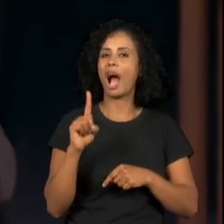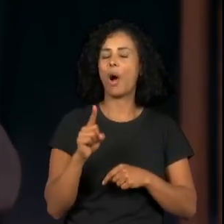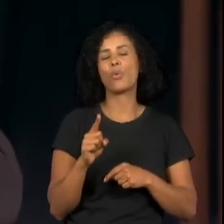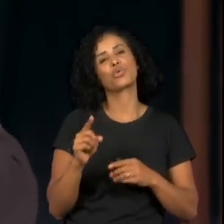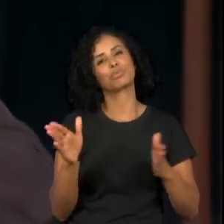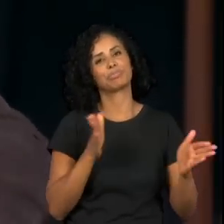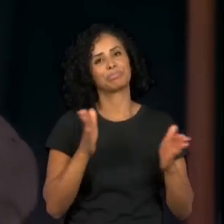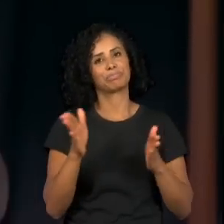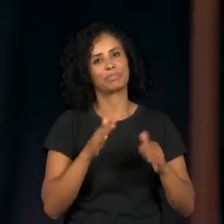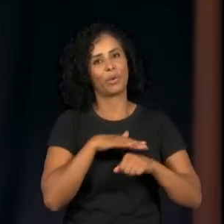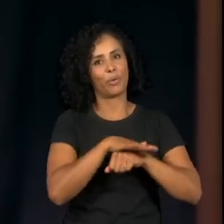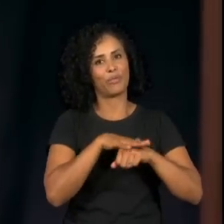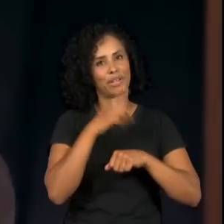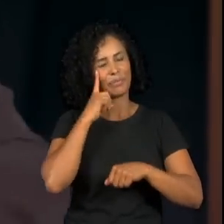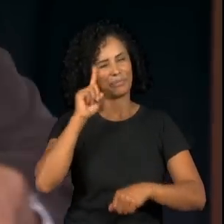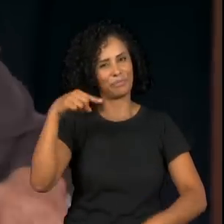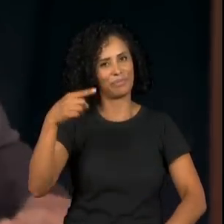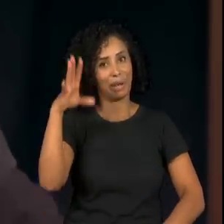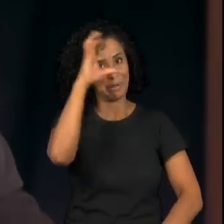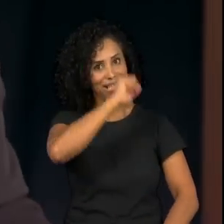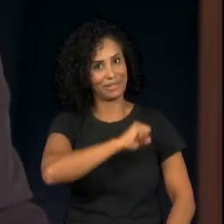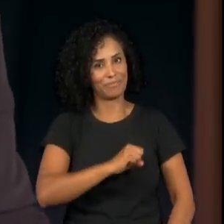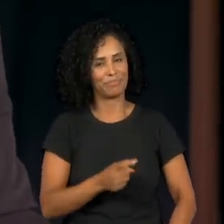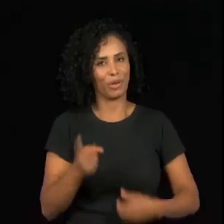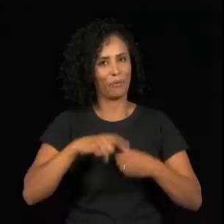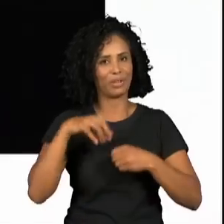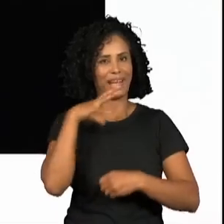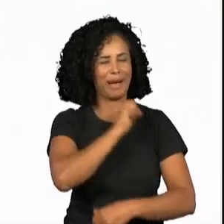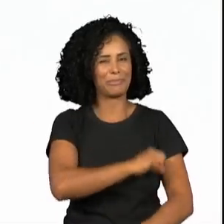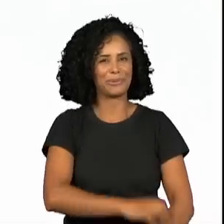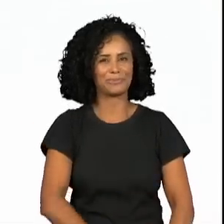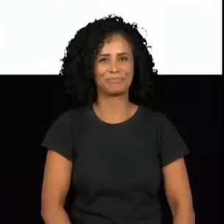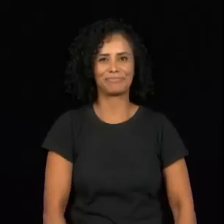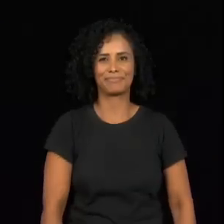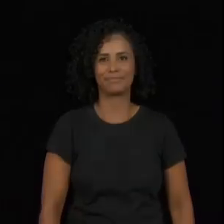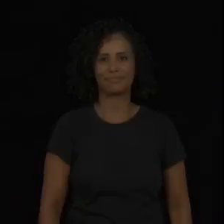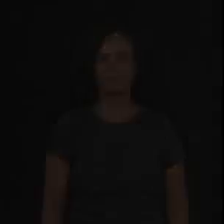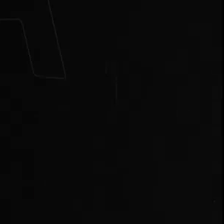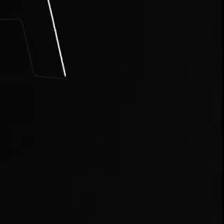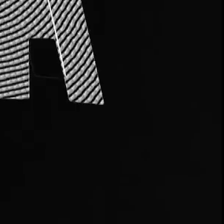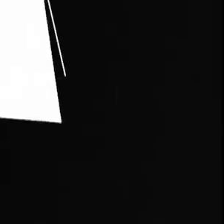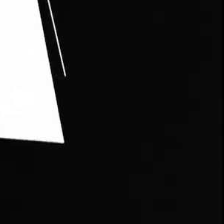conversa. Vamos ver o que ele aprendeu. Voltamos já.